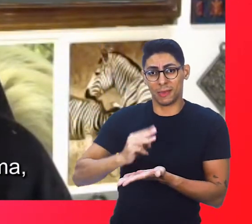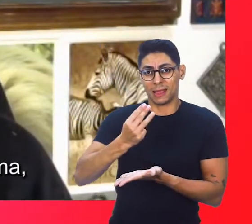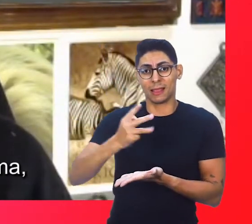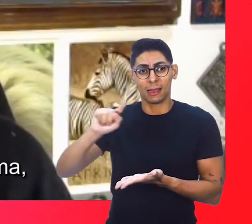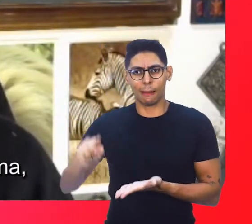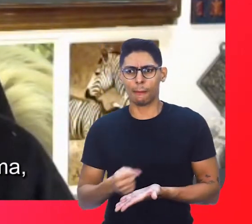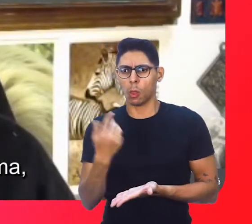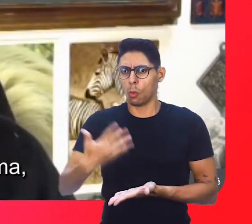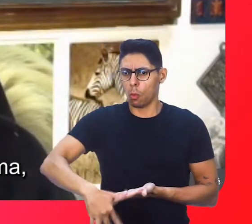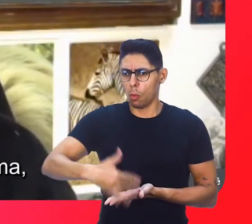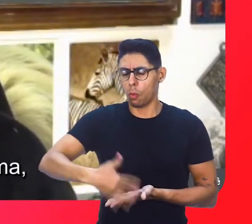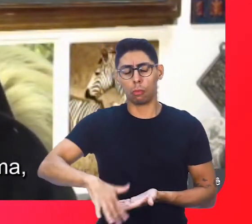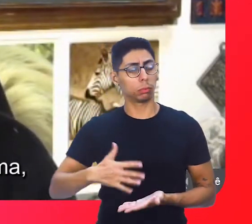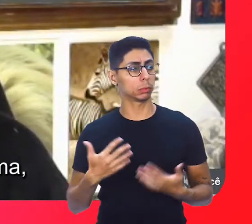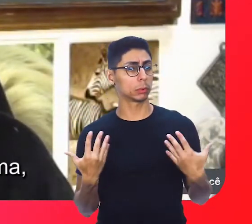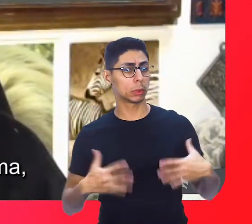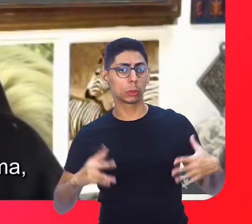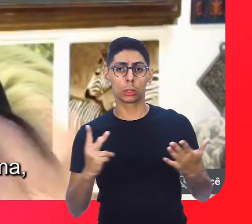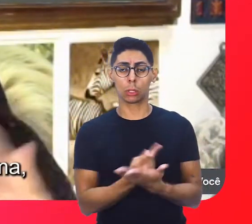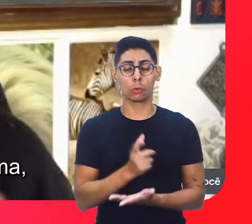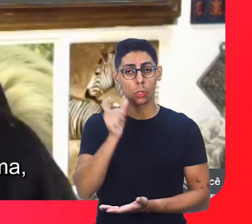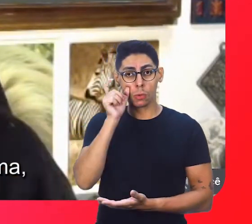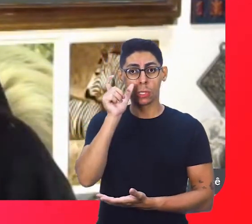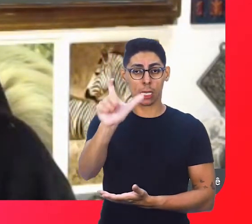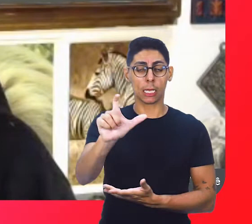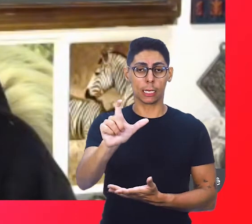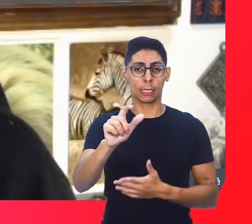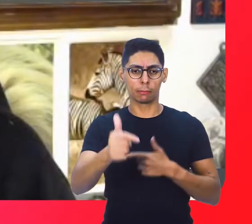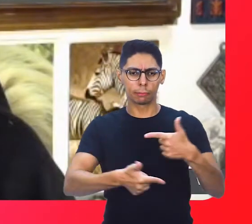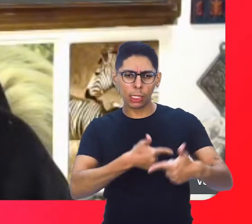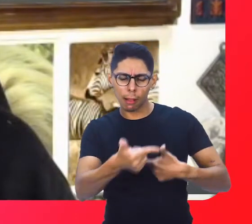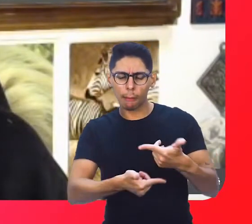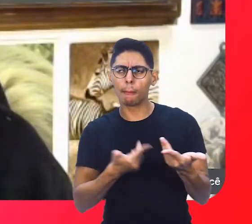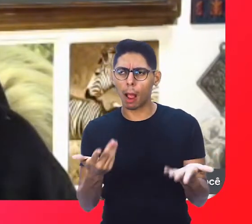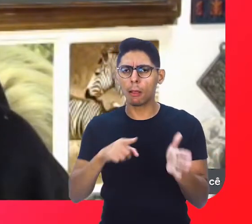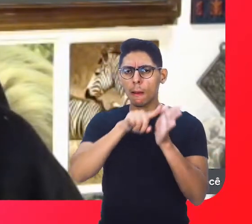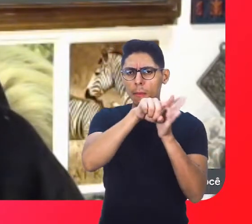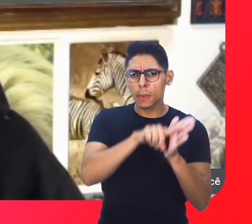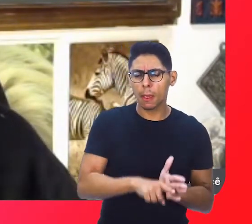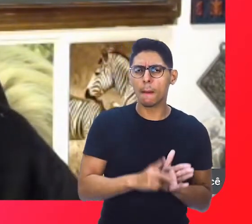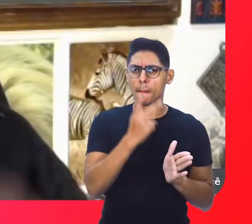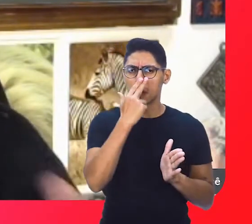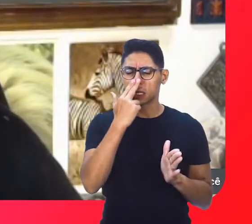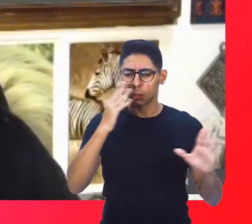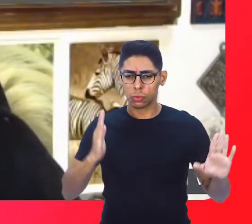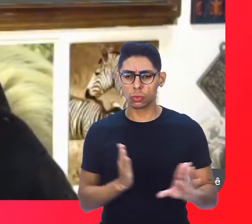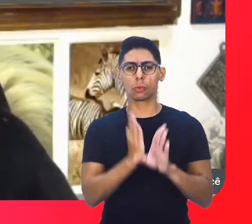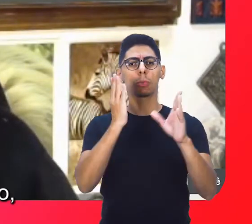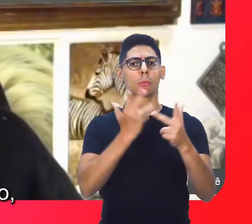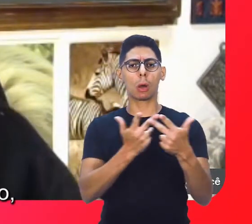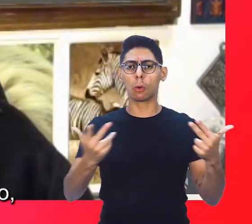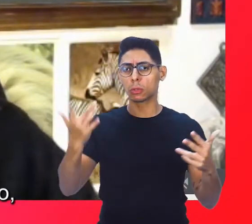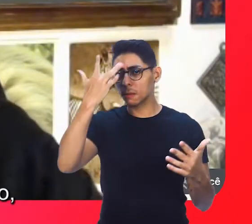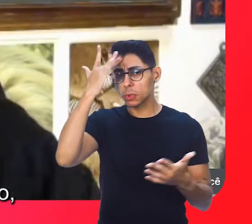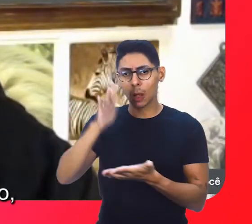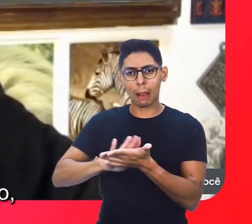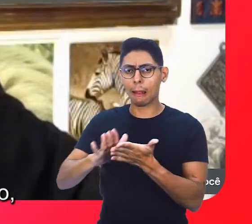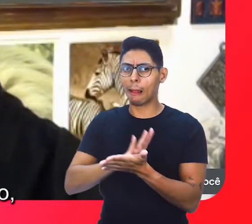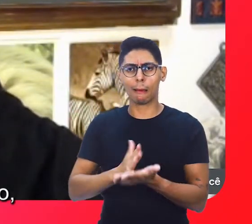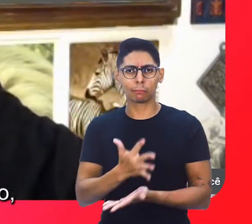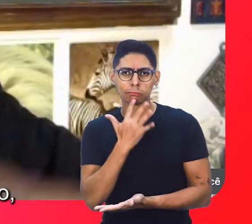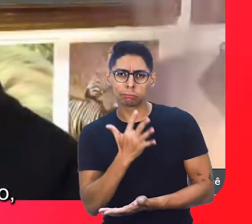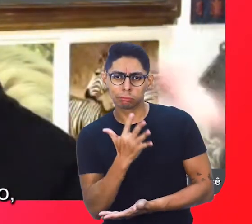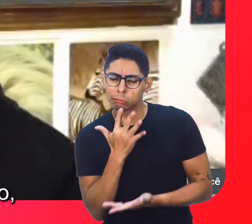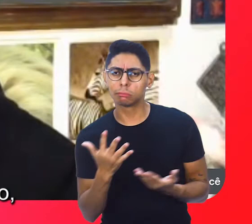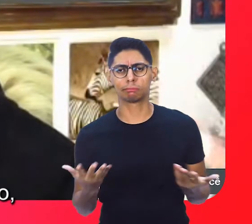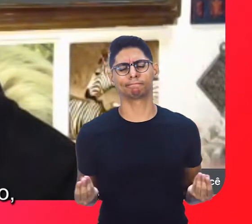um interesse por esse tema, que era um interesse jornalístico, quer dizer, como se eu tivesse descoberto algo que ninguém sabia, como se fosse qualquer